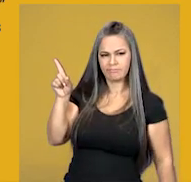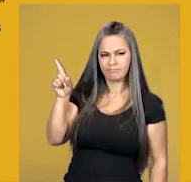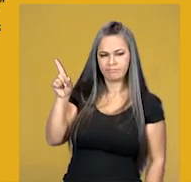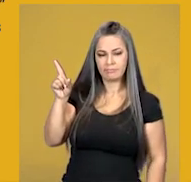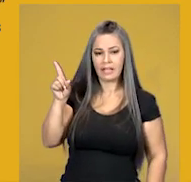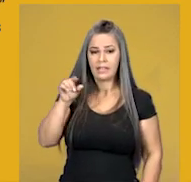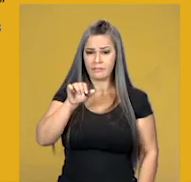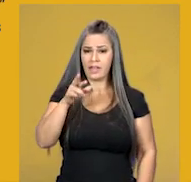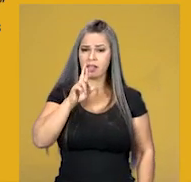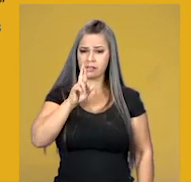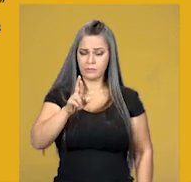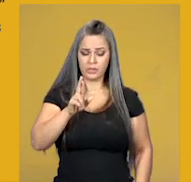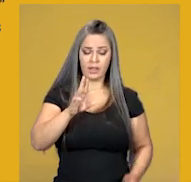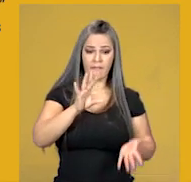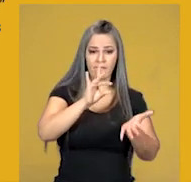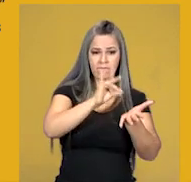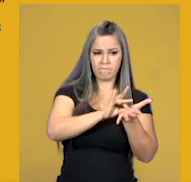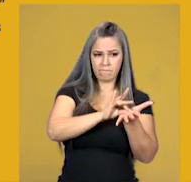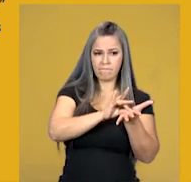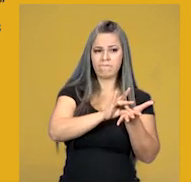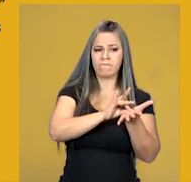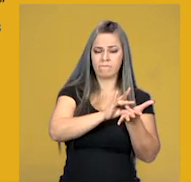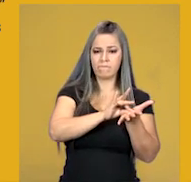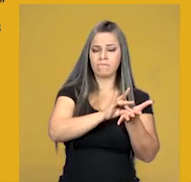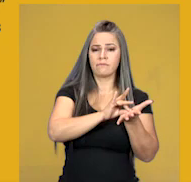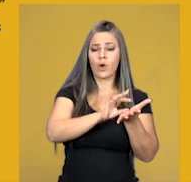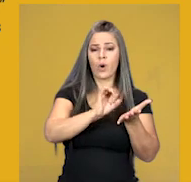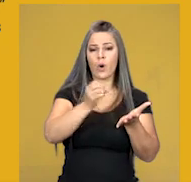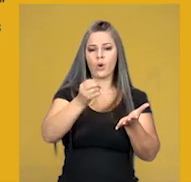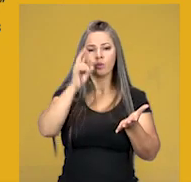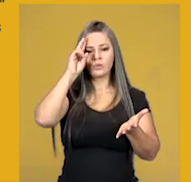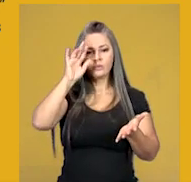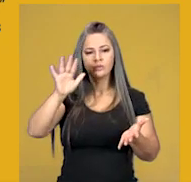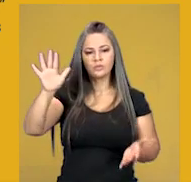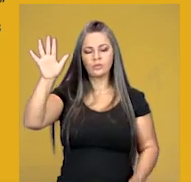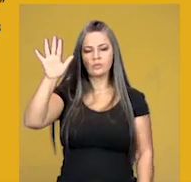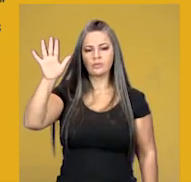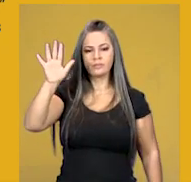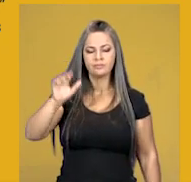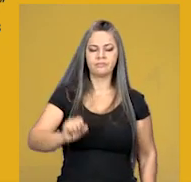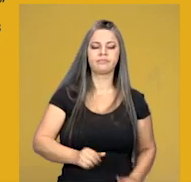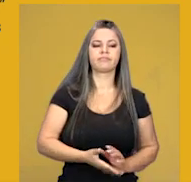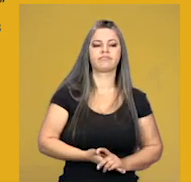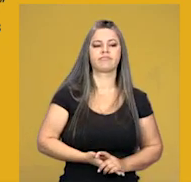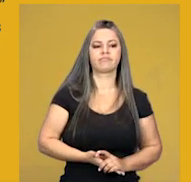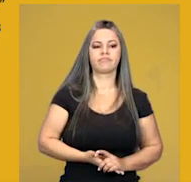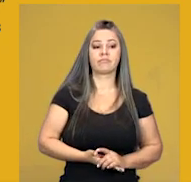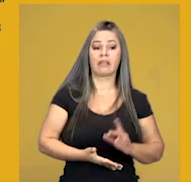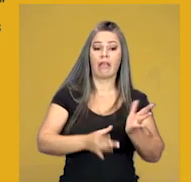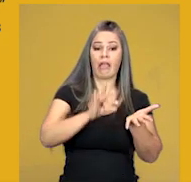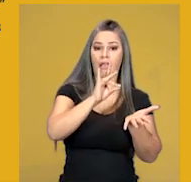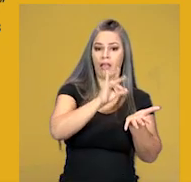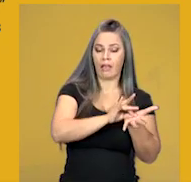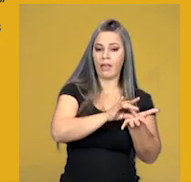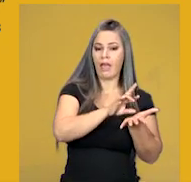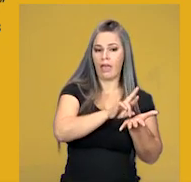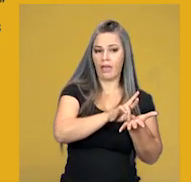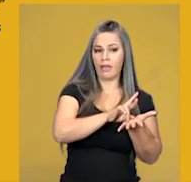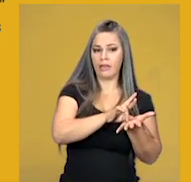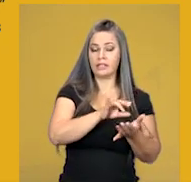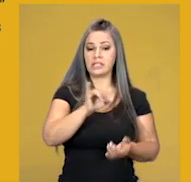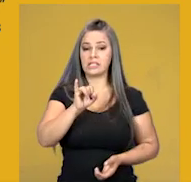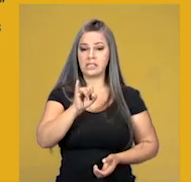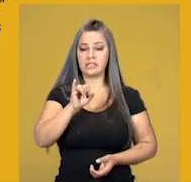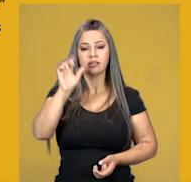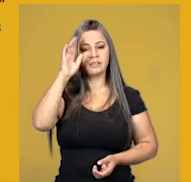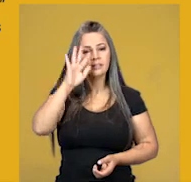I? Vamos pensar aqui? Tirado do trecho, né? Do texto, da lenda. Daí a razão